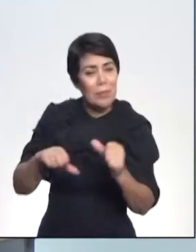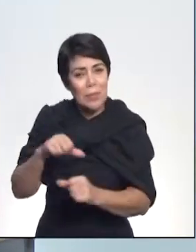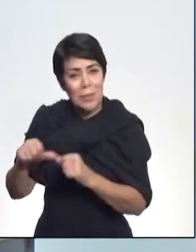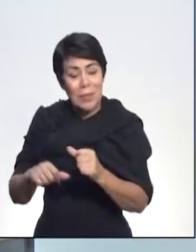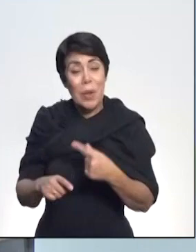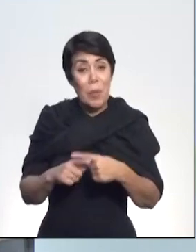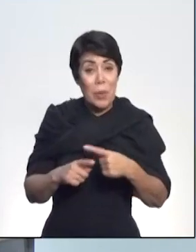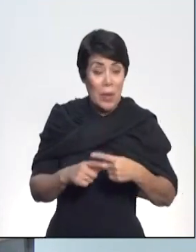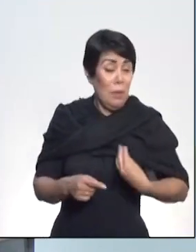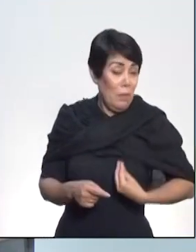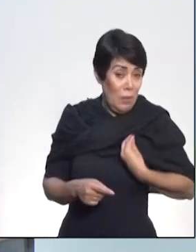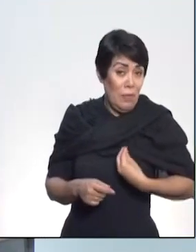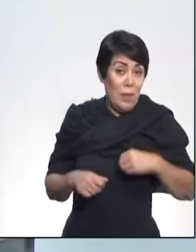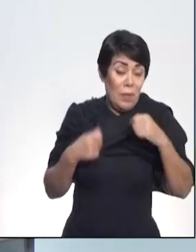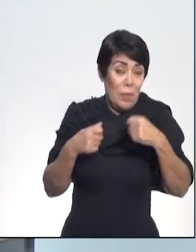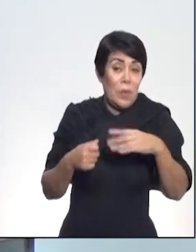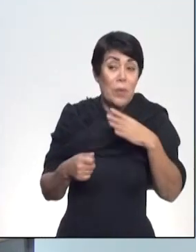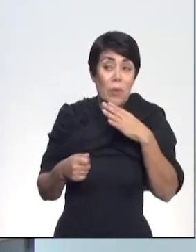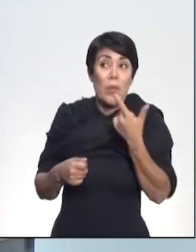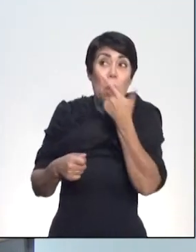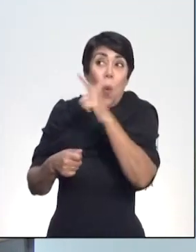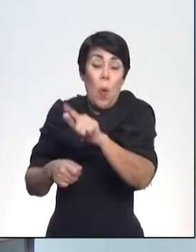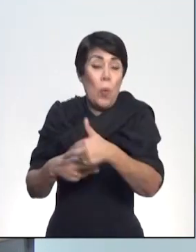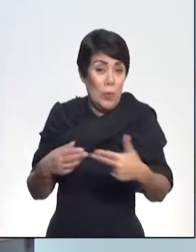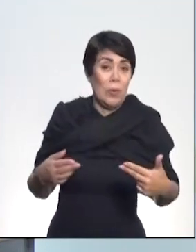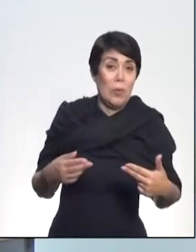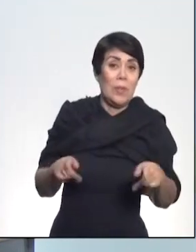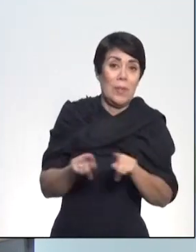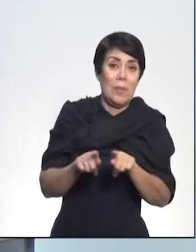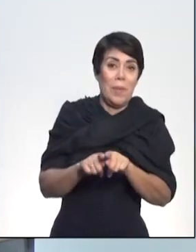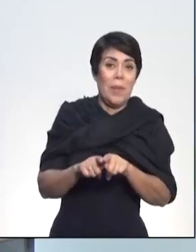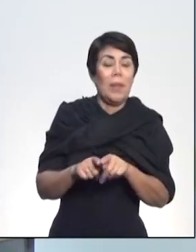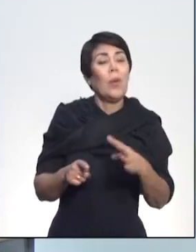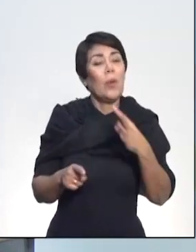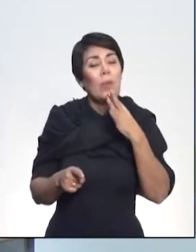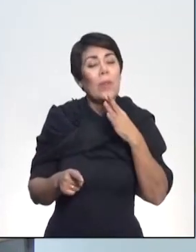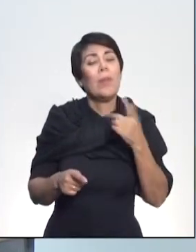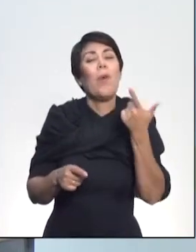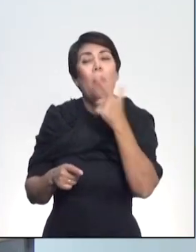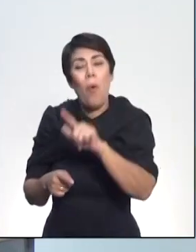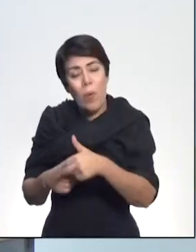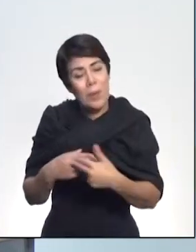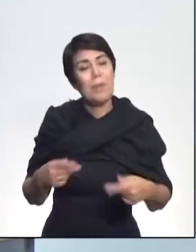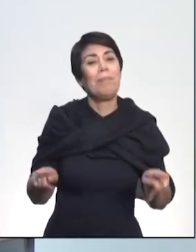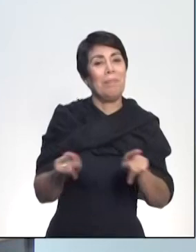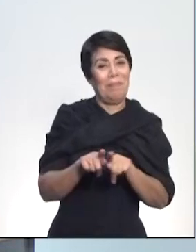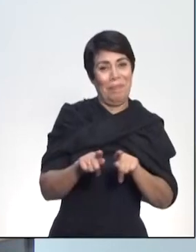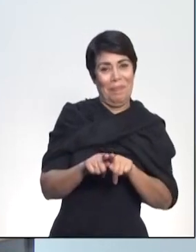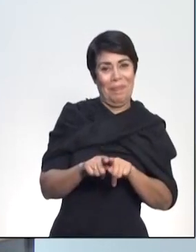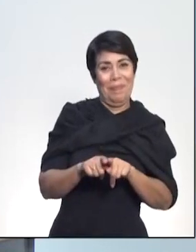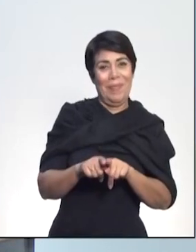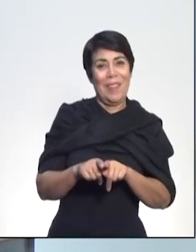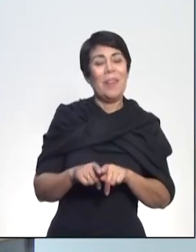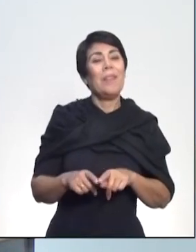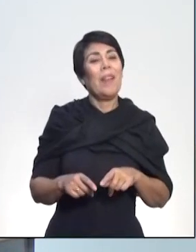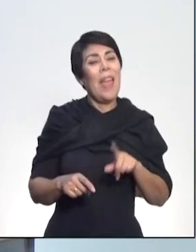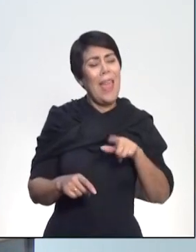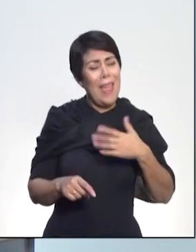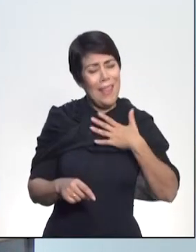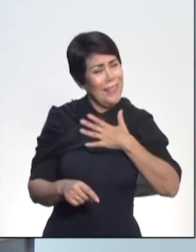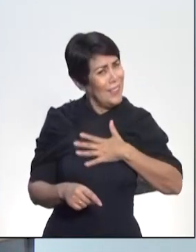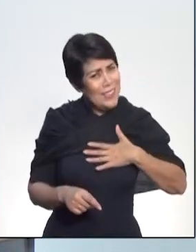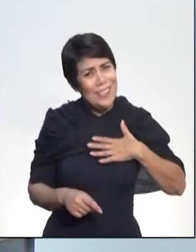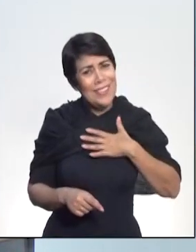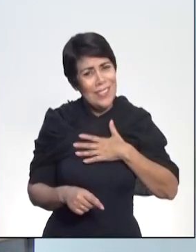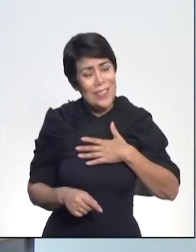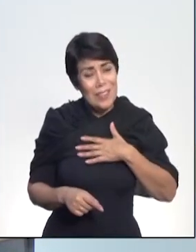outras coisas, e é um modo da gente também se abrir para outros tipos de conhecimento. Mas é muito gostoso e é